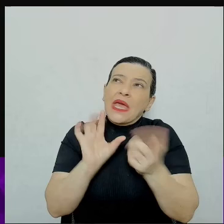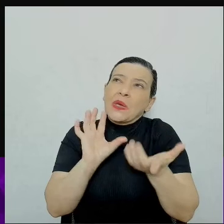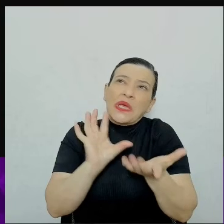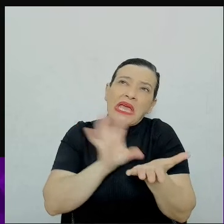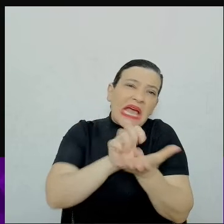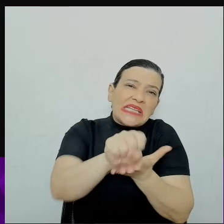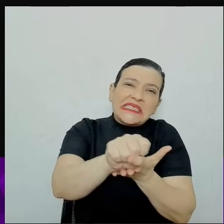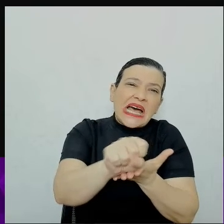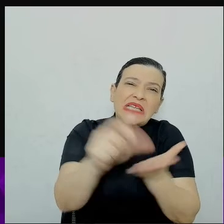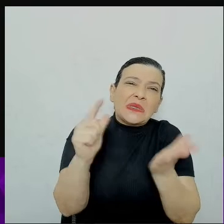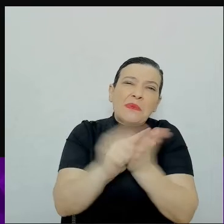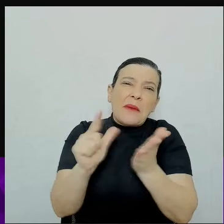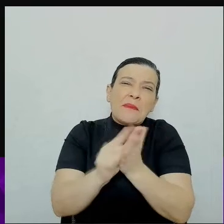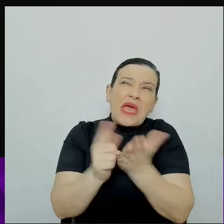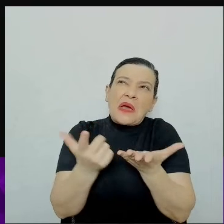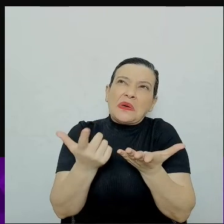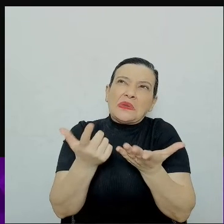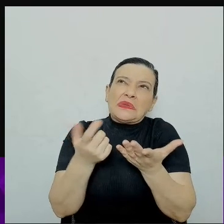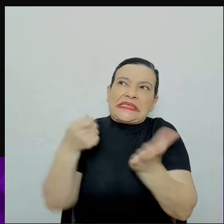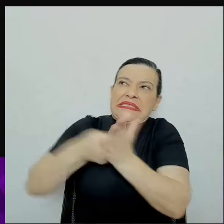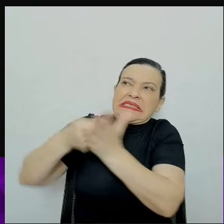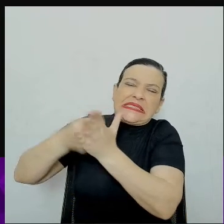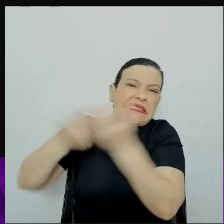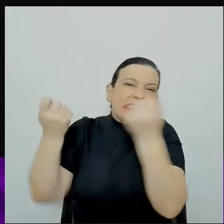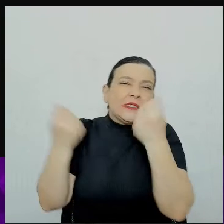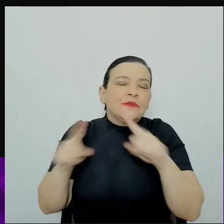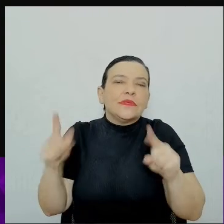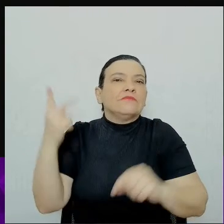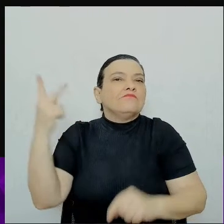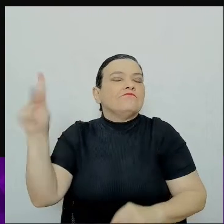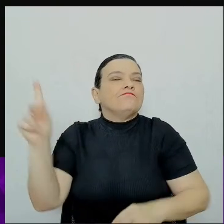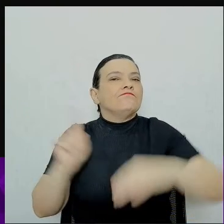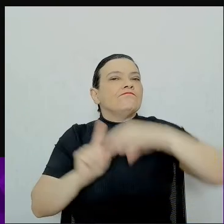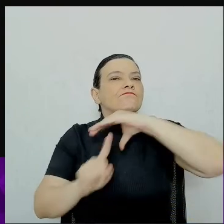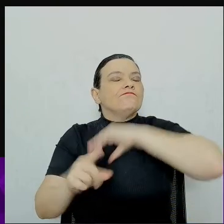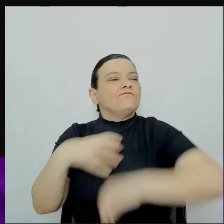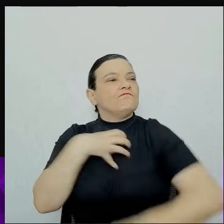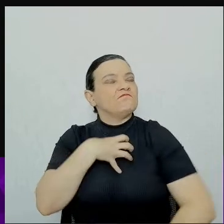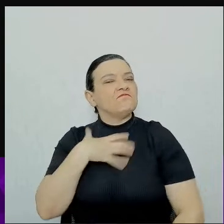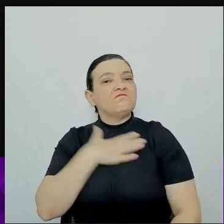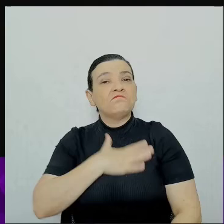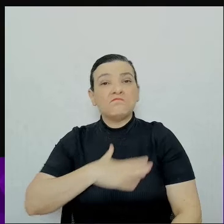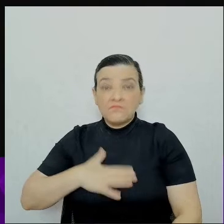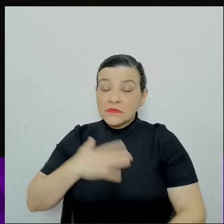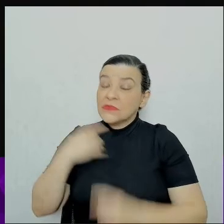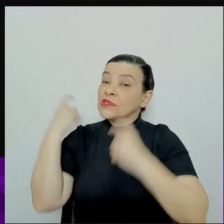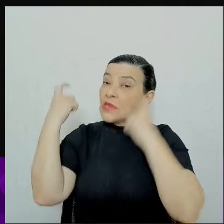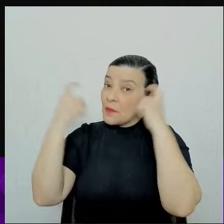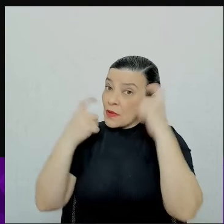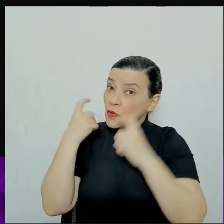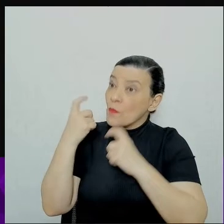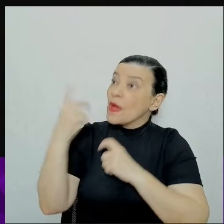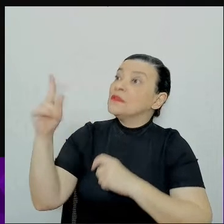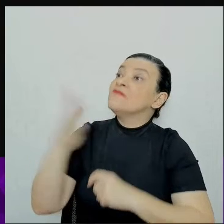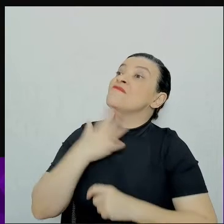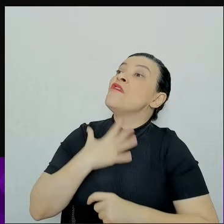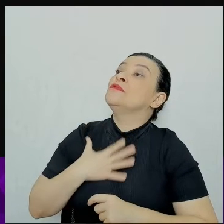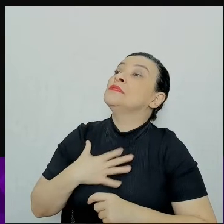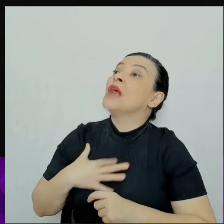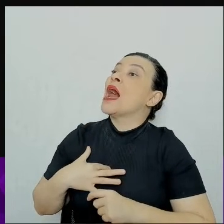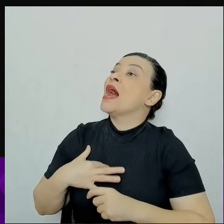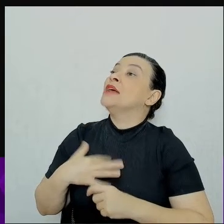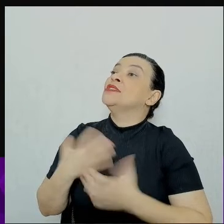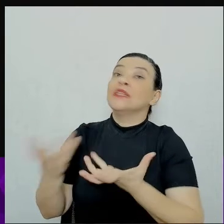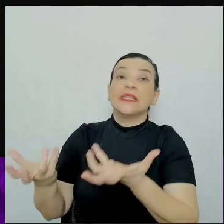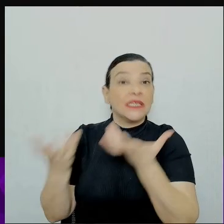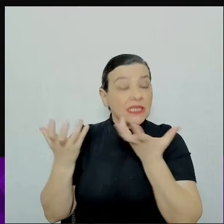lá. Como que a gente consegue fazer com que as pessoas sintam que, além do produto, a gente está preocupado com o que eles querem, né? Então, para mim,